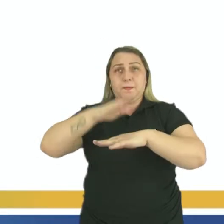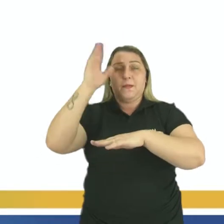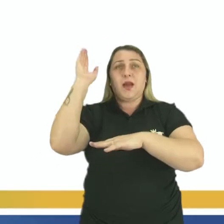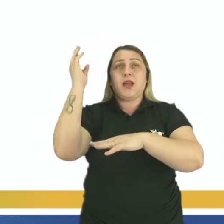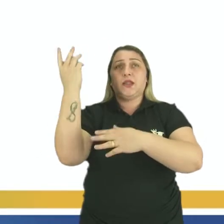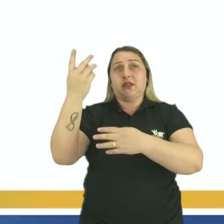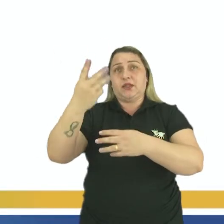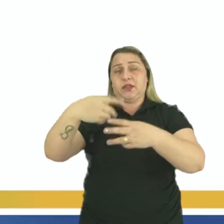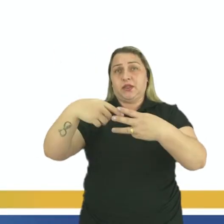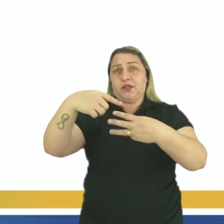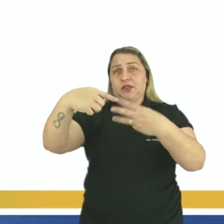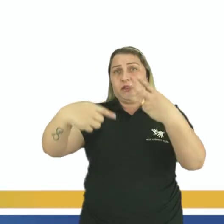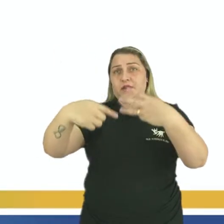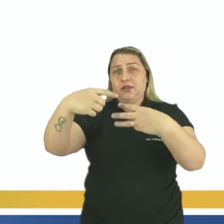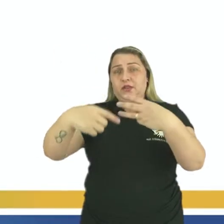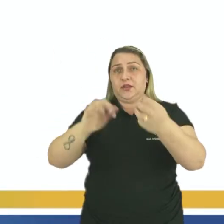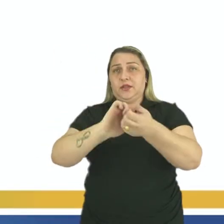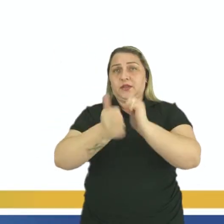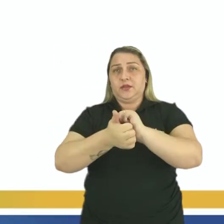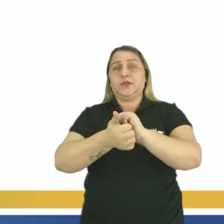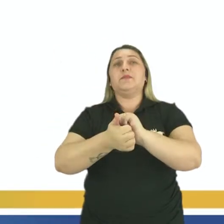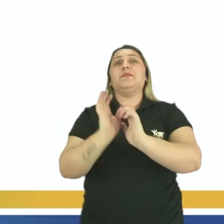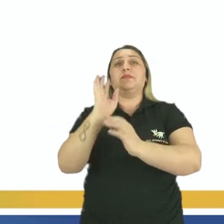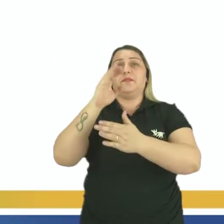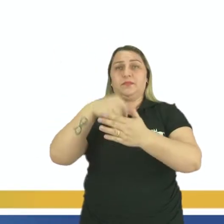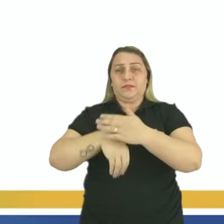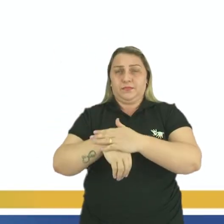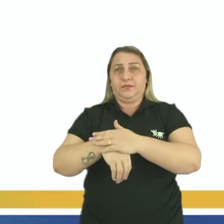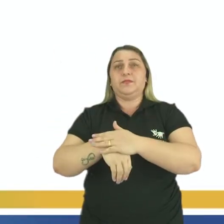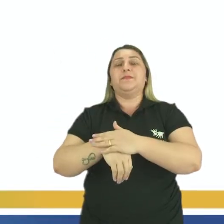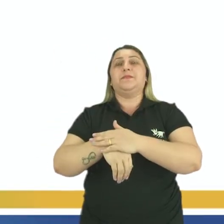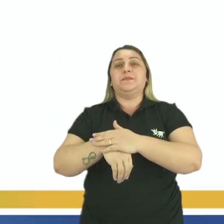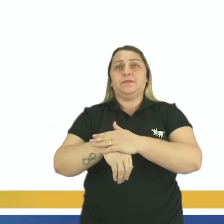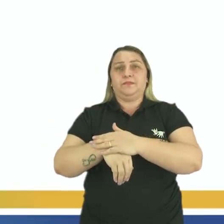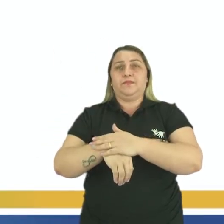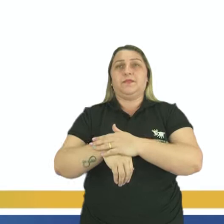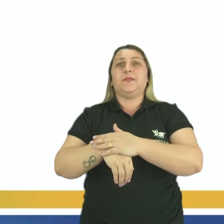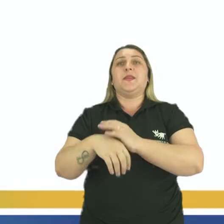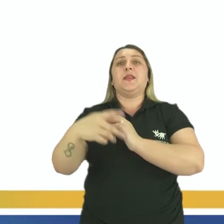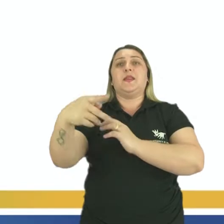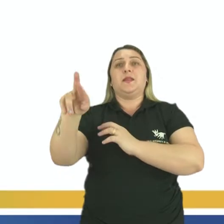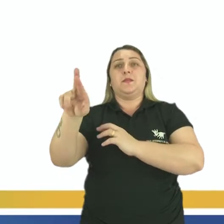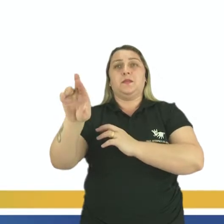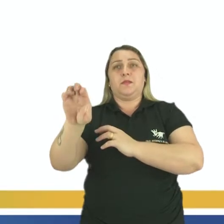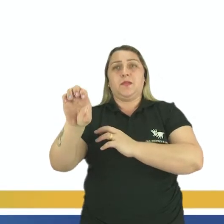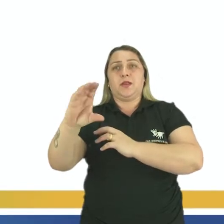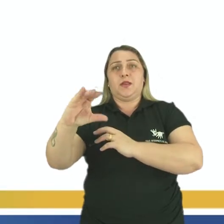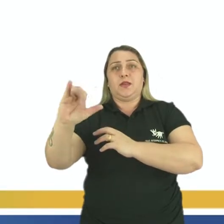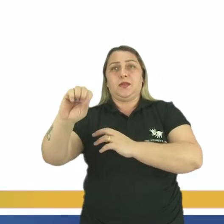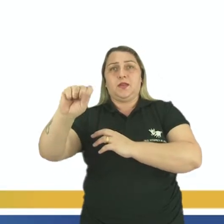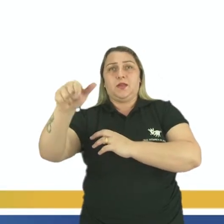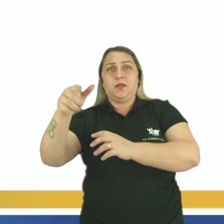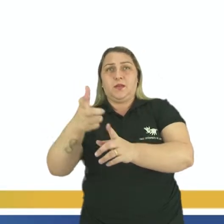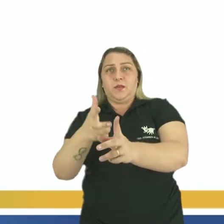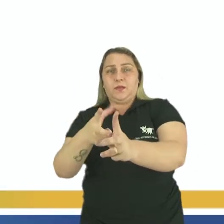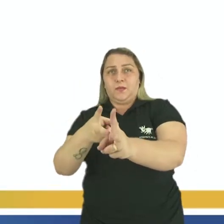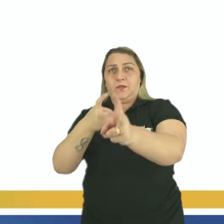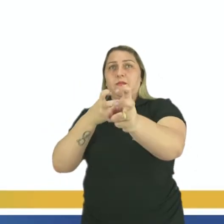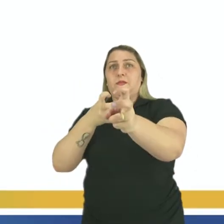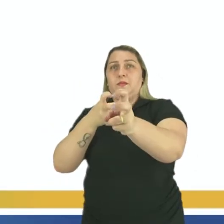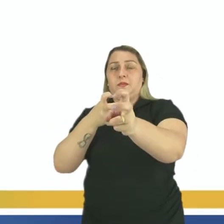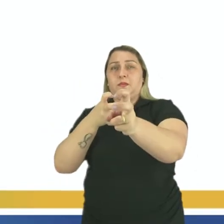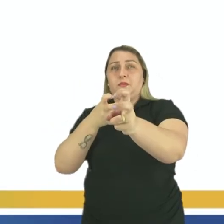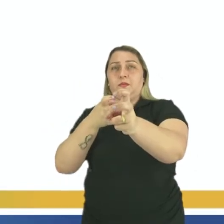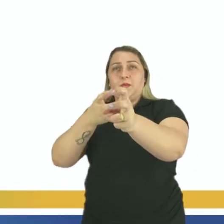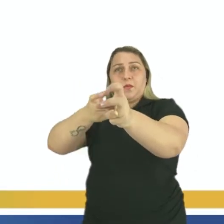três esportes que estão dentro da categoria de esporte de precisão. São eles: tiro esportivo, tiro